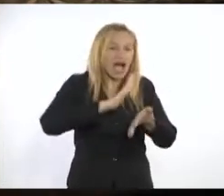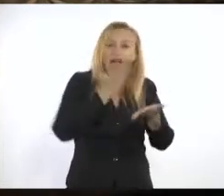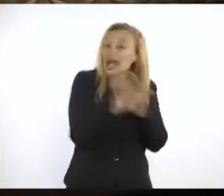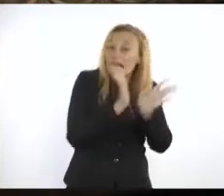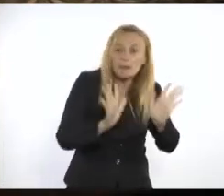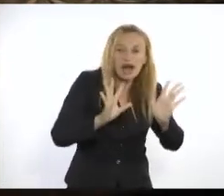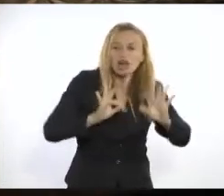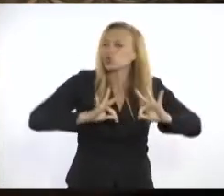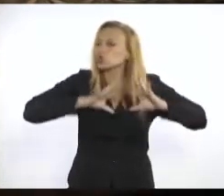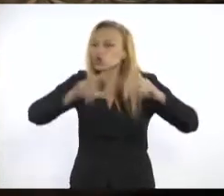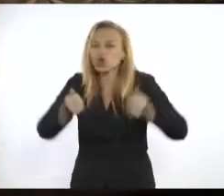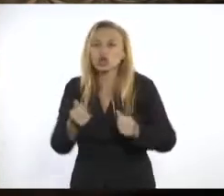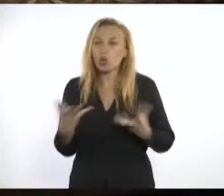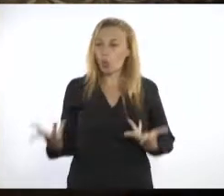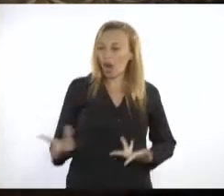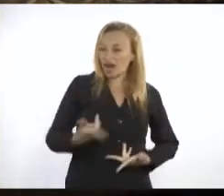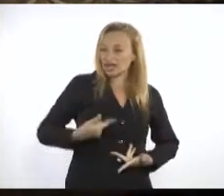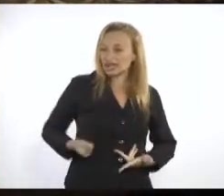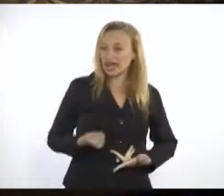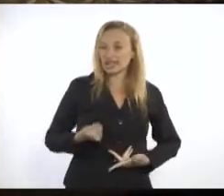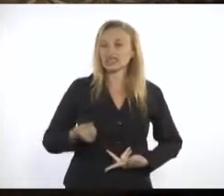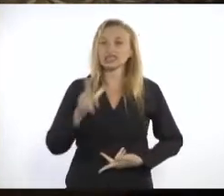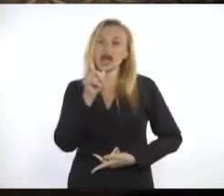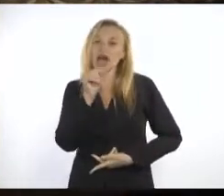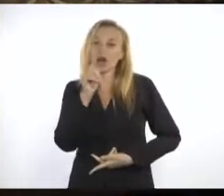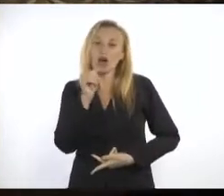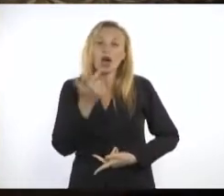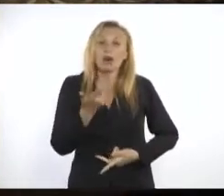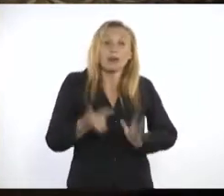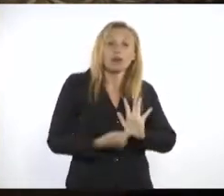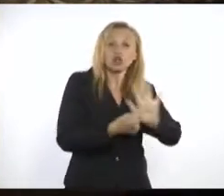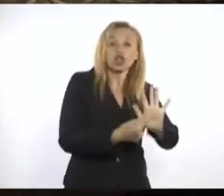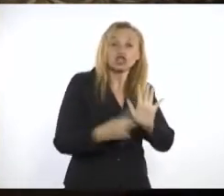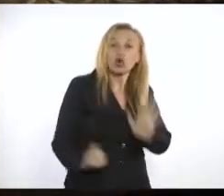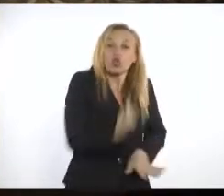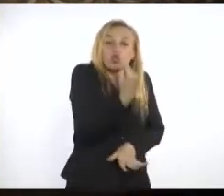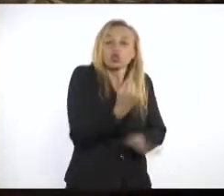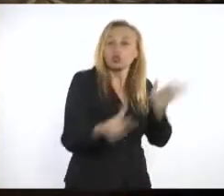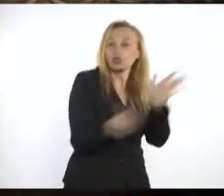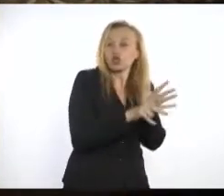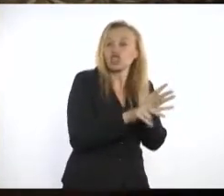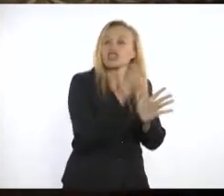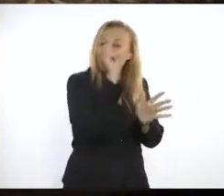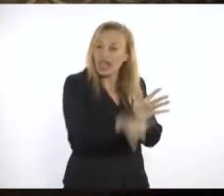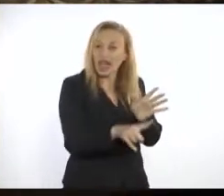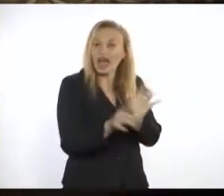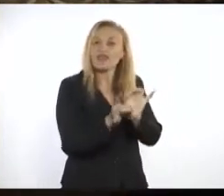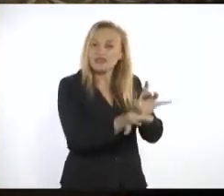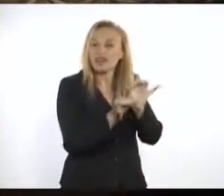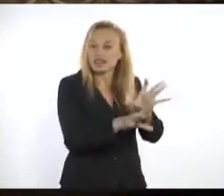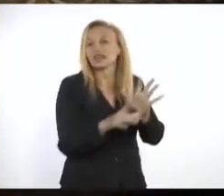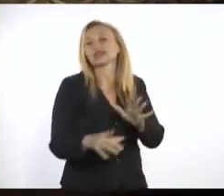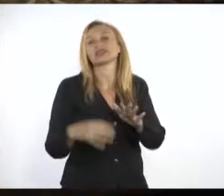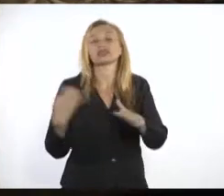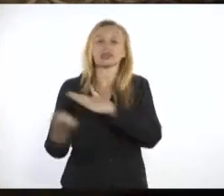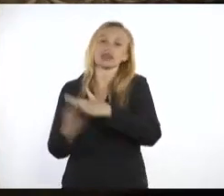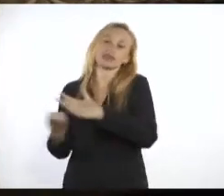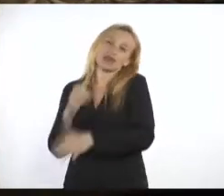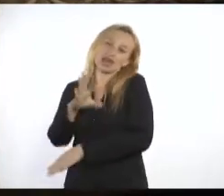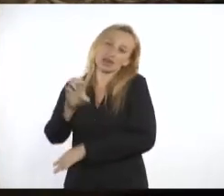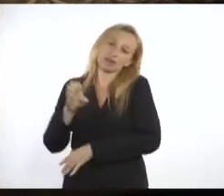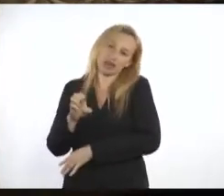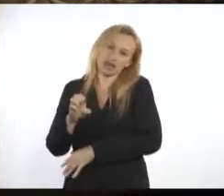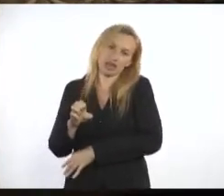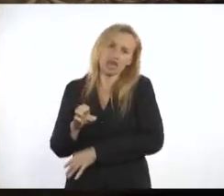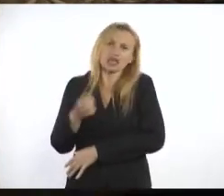da água para justificar o seu único projeto, que é de privatização da SEDAI. Então está muito